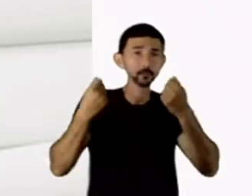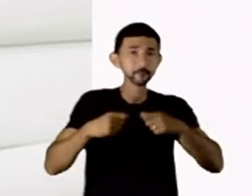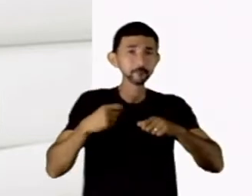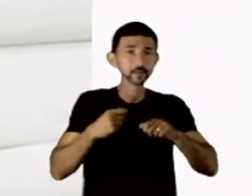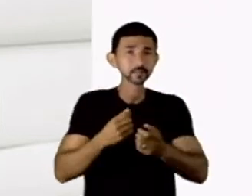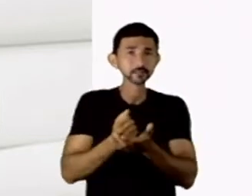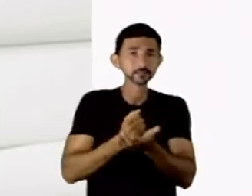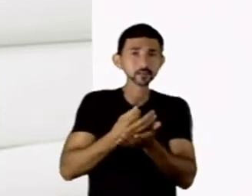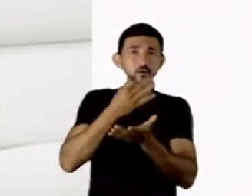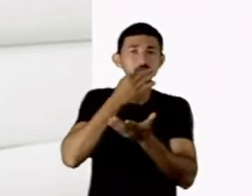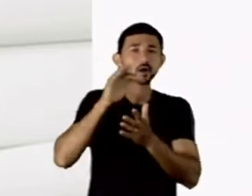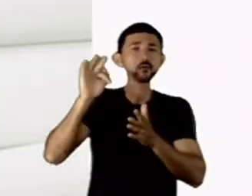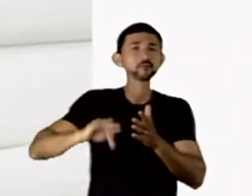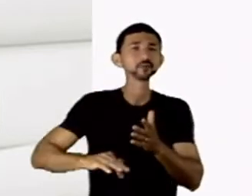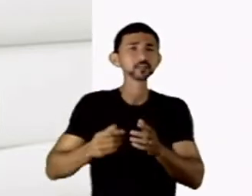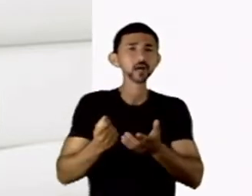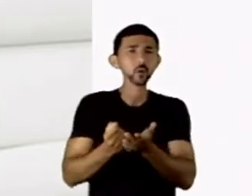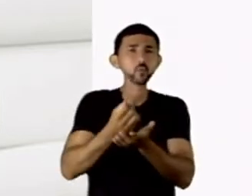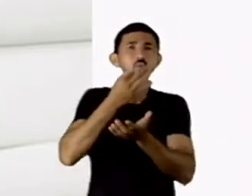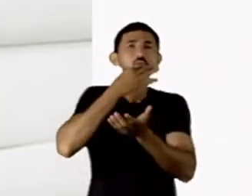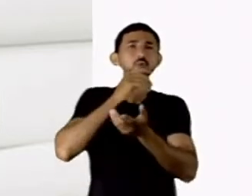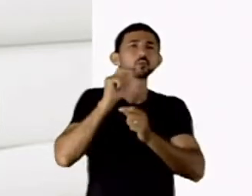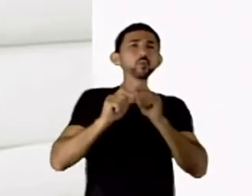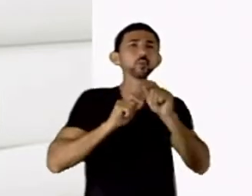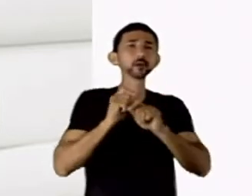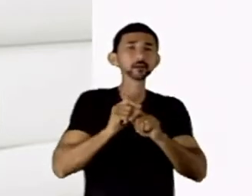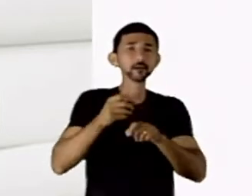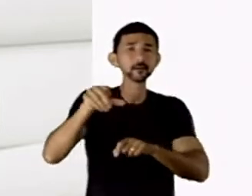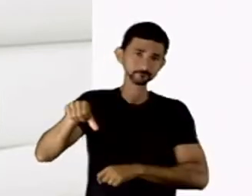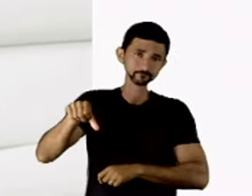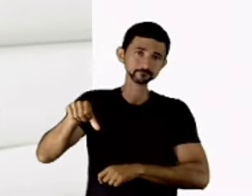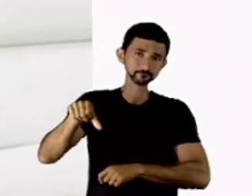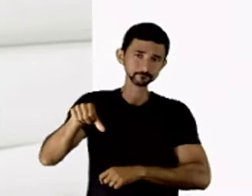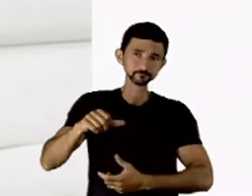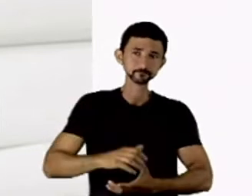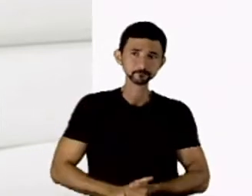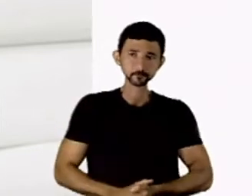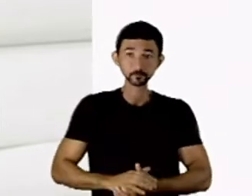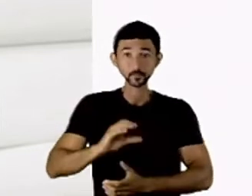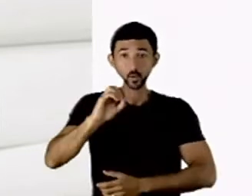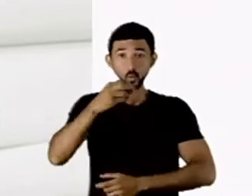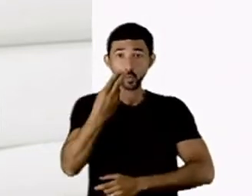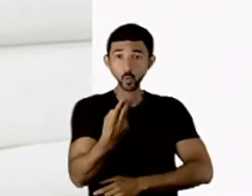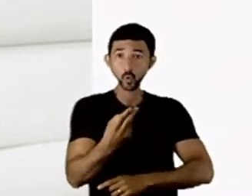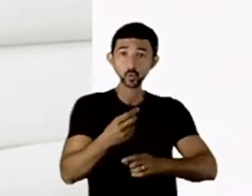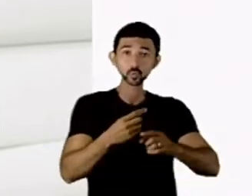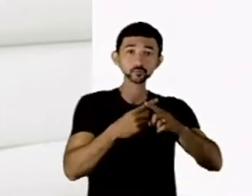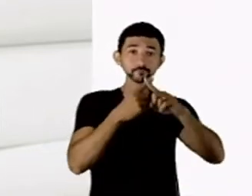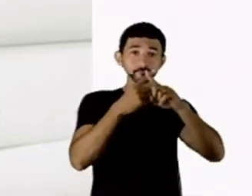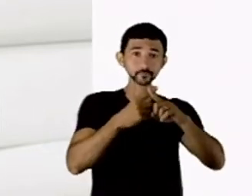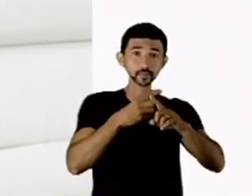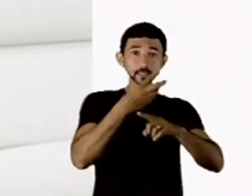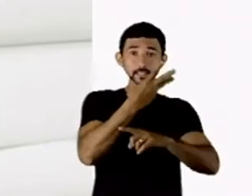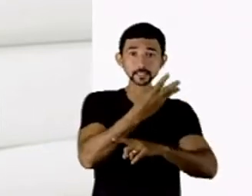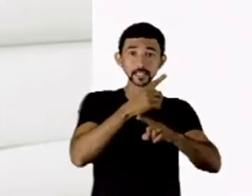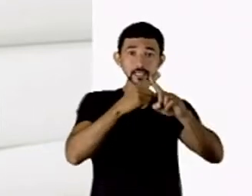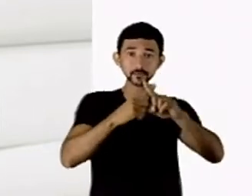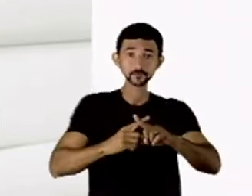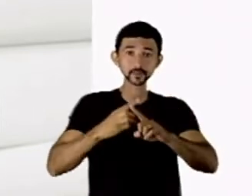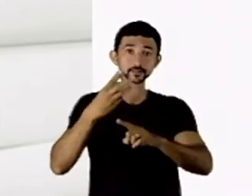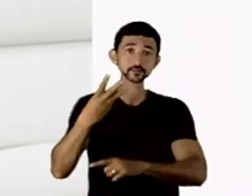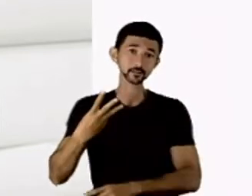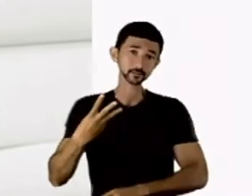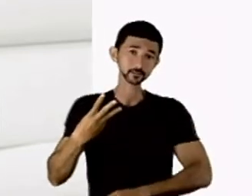precisar tomar ao final, ele vai ter tomado 9 comprimidos. Ou é a mesma coisa que 3 vezes